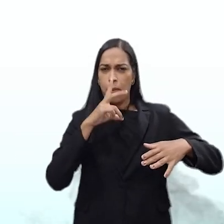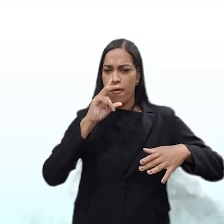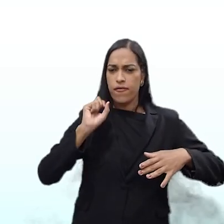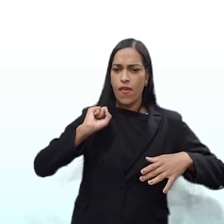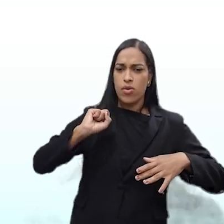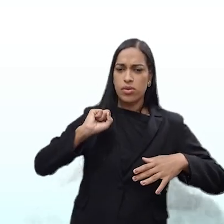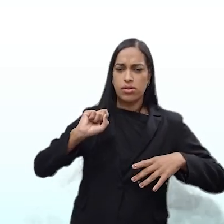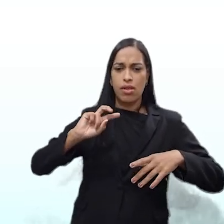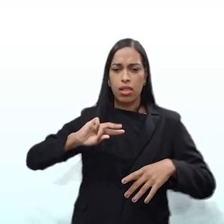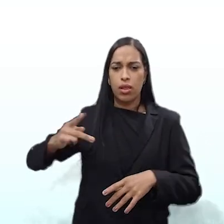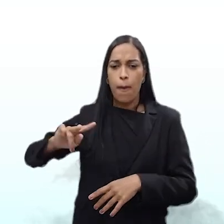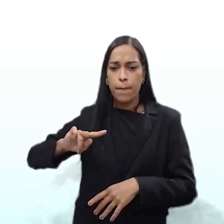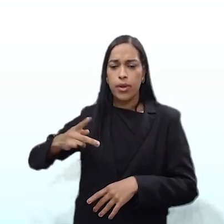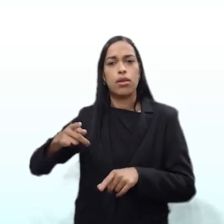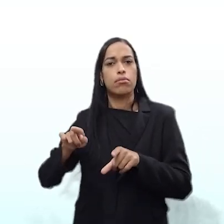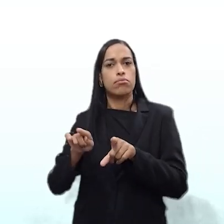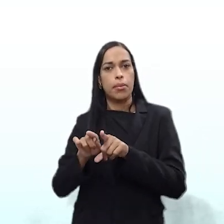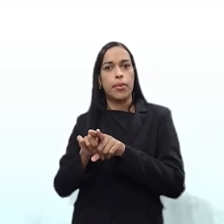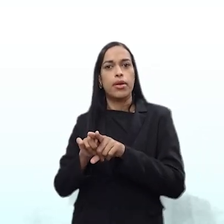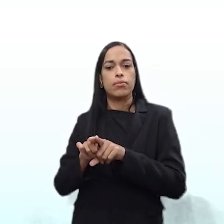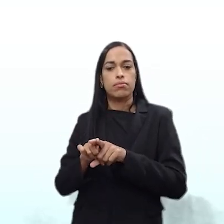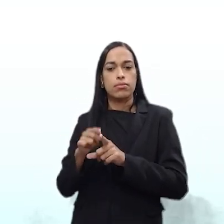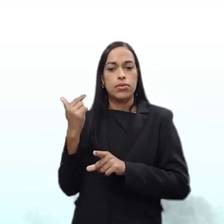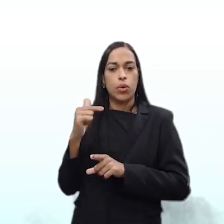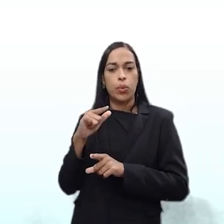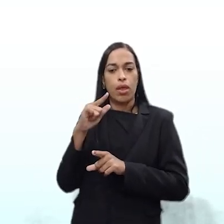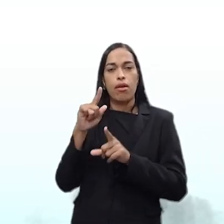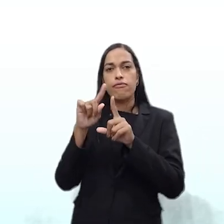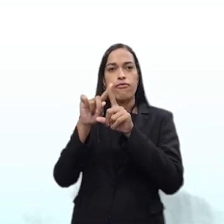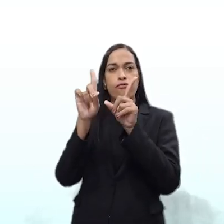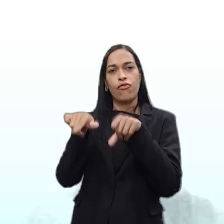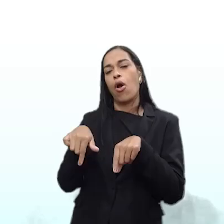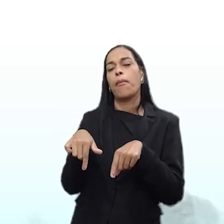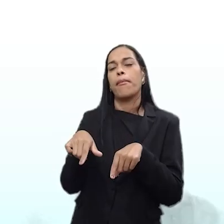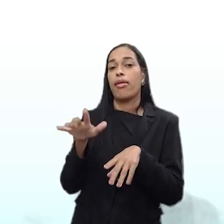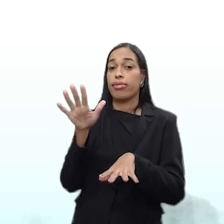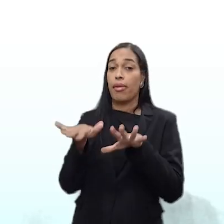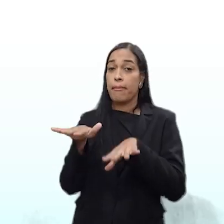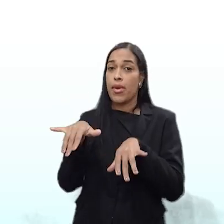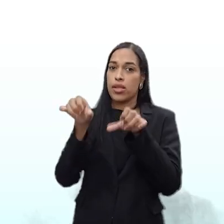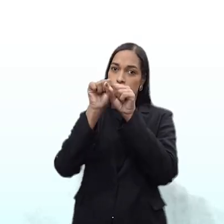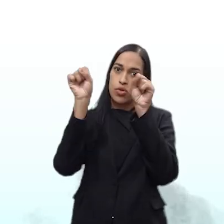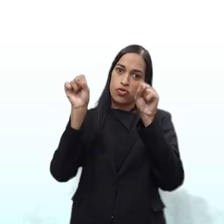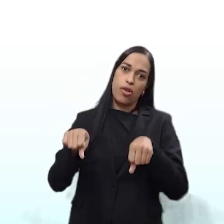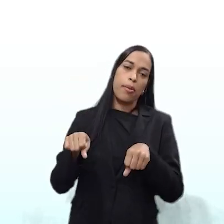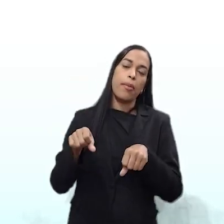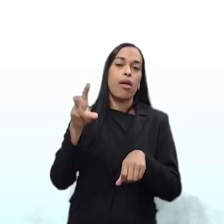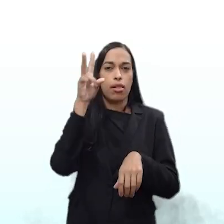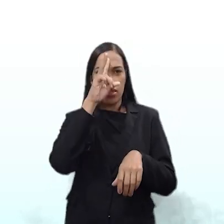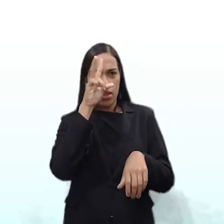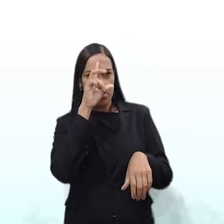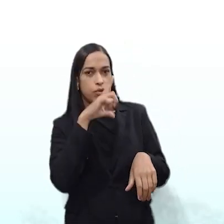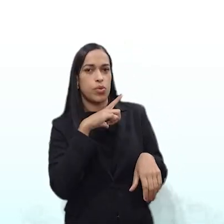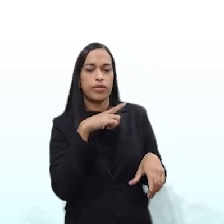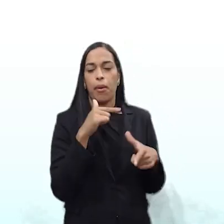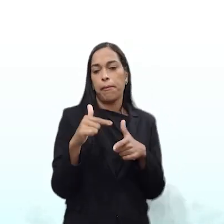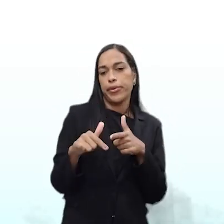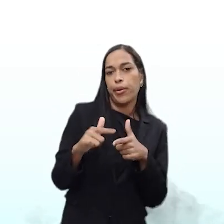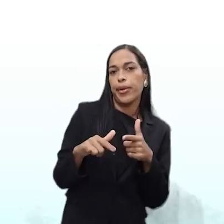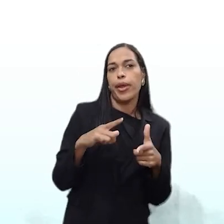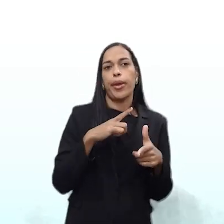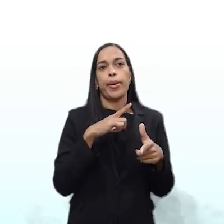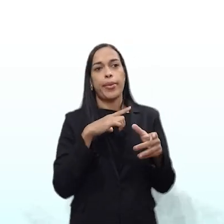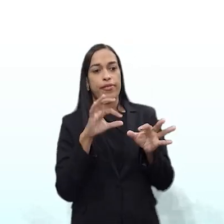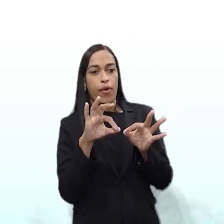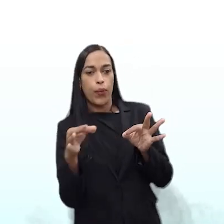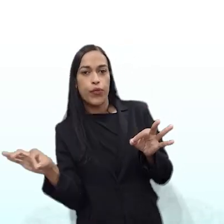força. A força de tração também não tem fórmula, é uma força que depende do sistema. Então lembre-se que quando você tiver um problema, que tiver um